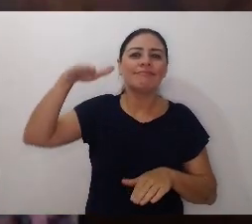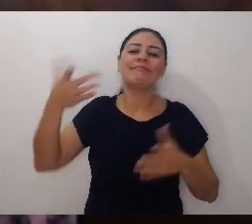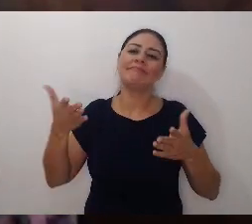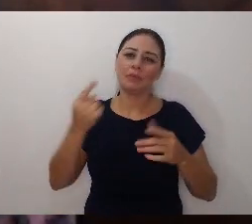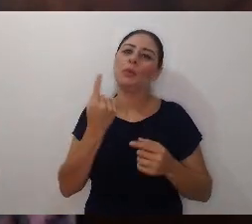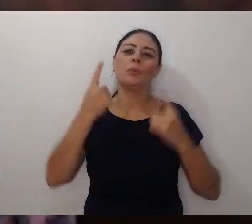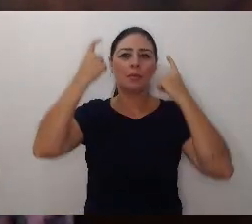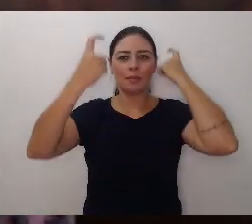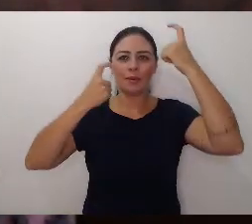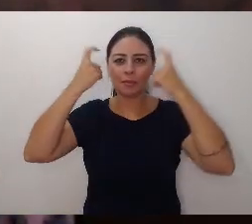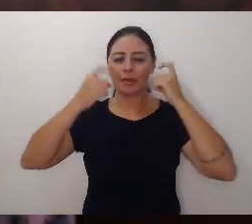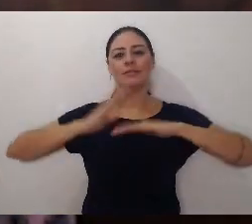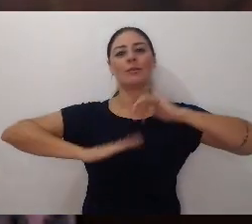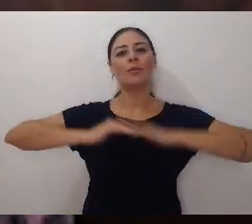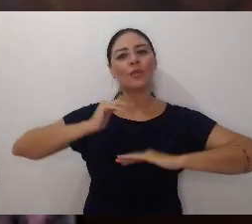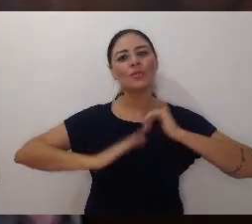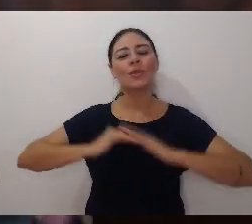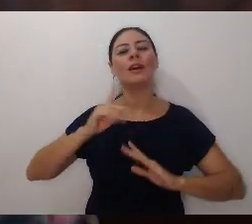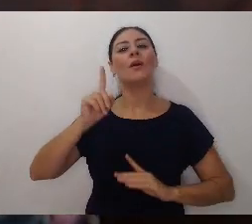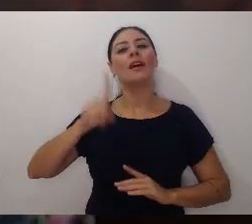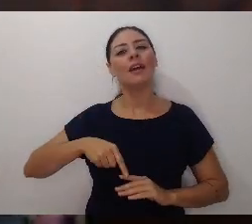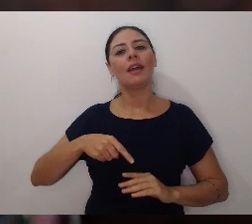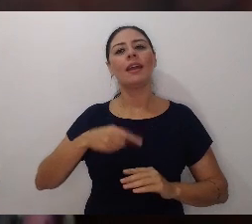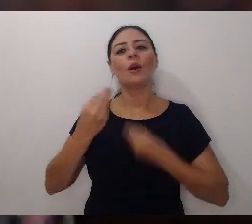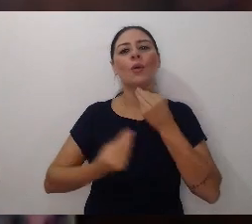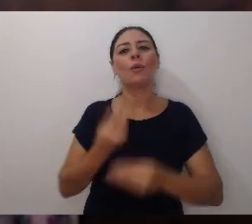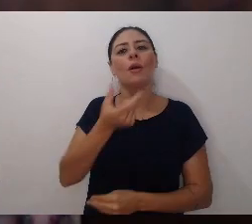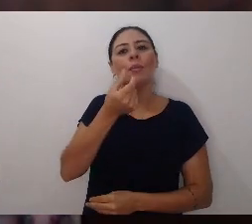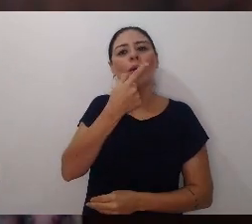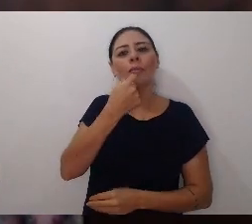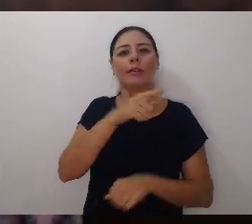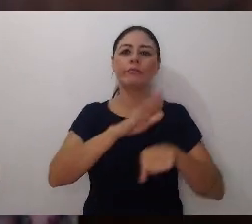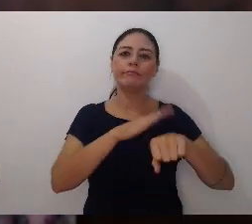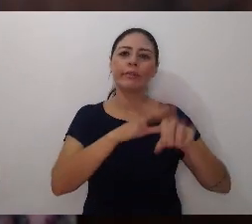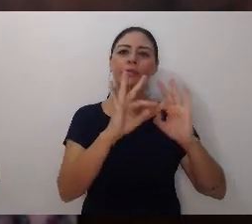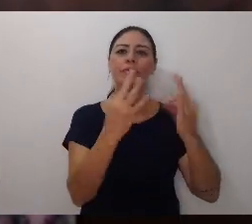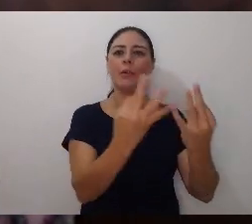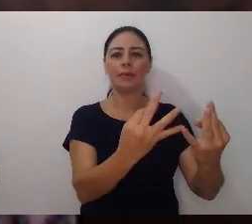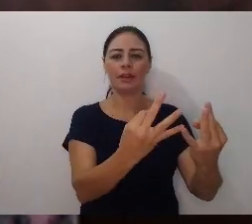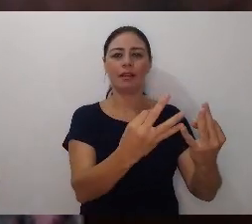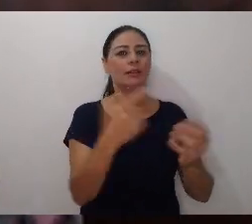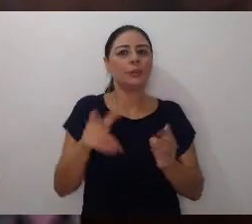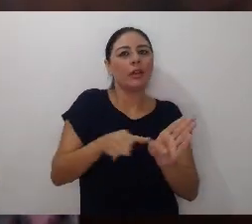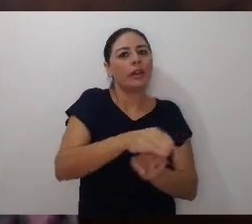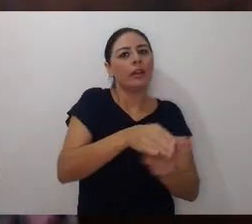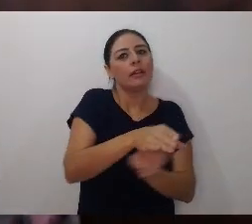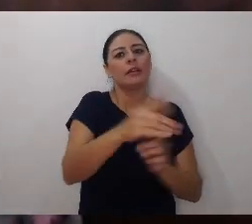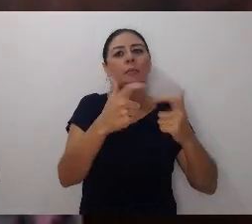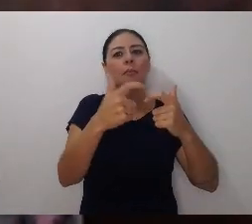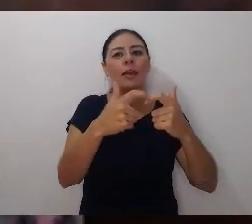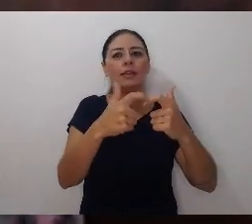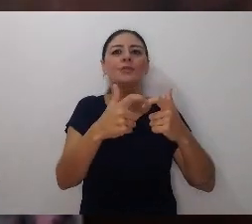aquele acompanhamento periódico, né, para saber do crescimento e tal. E aí, uma preocupação dos